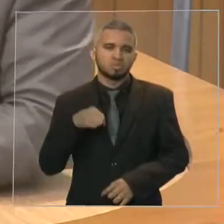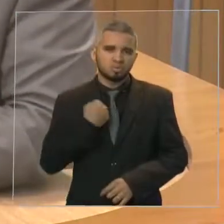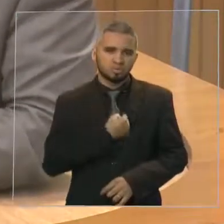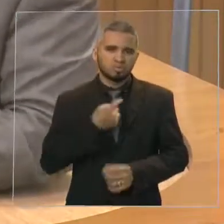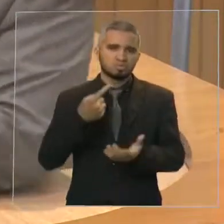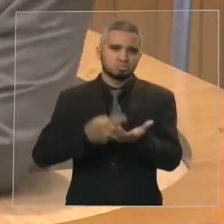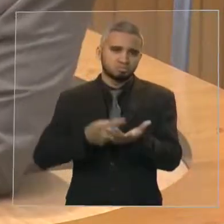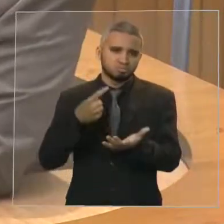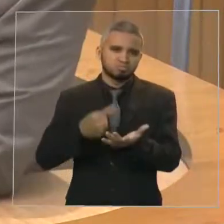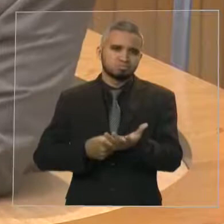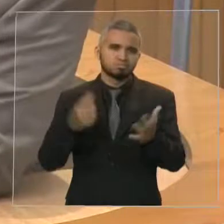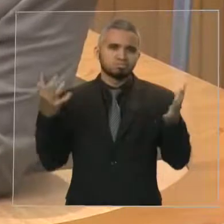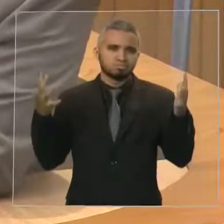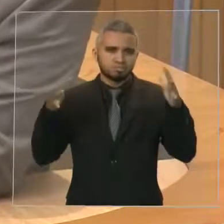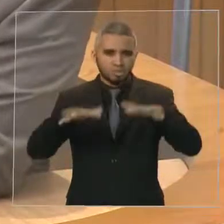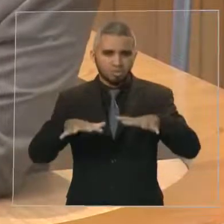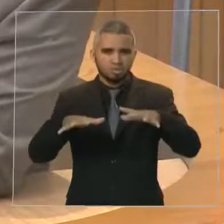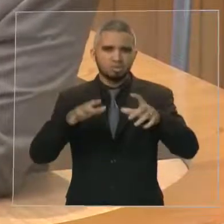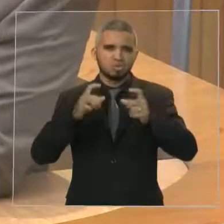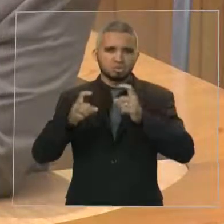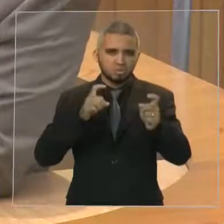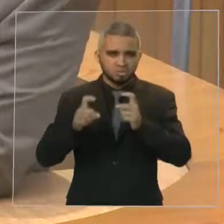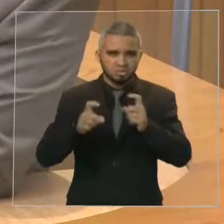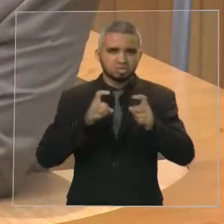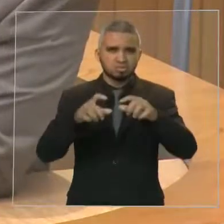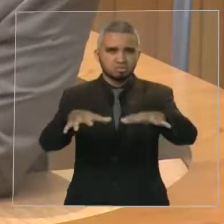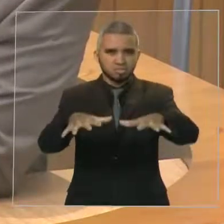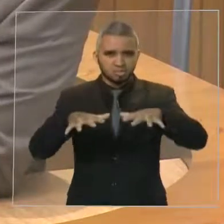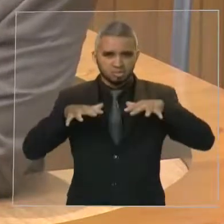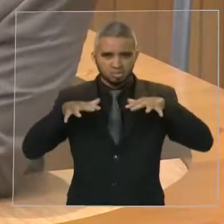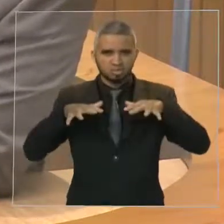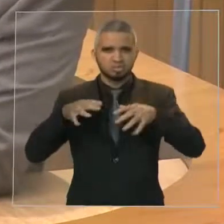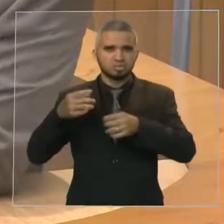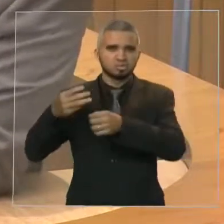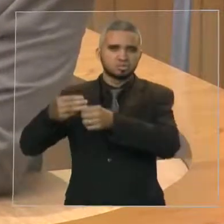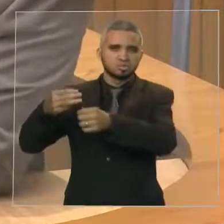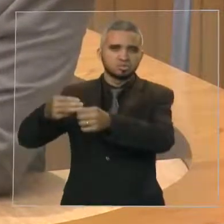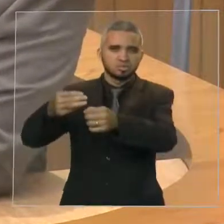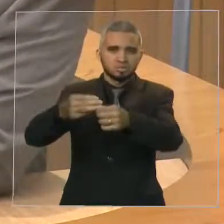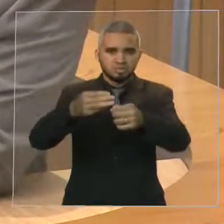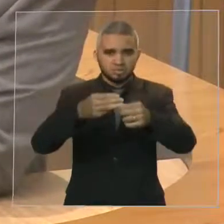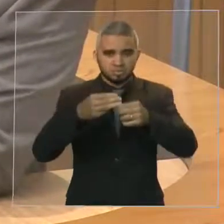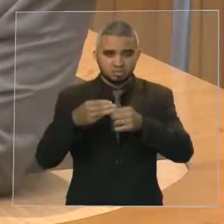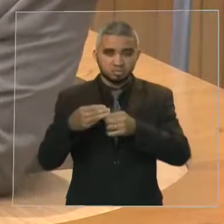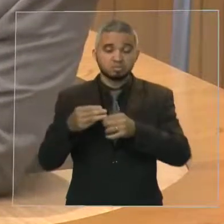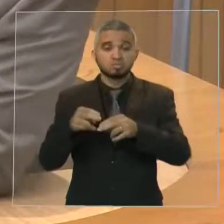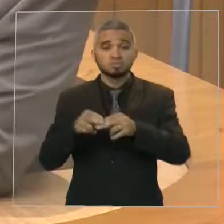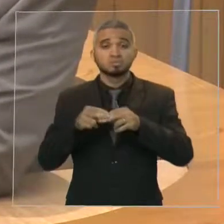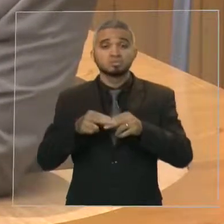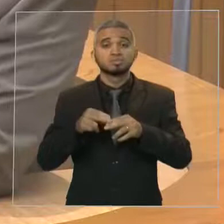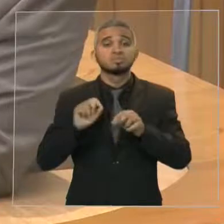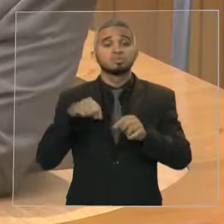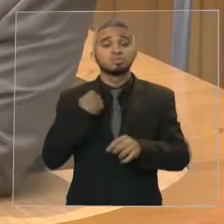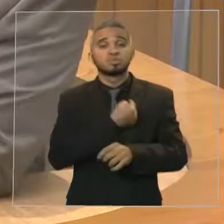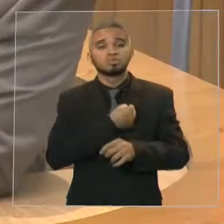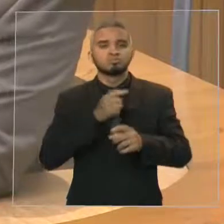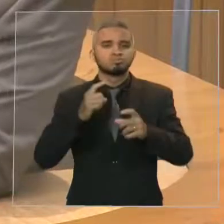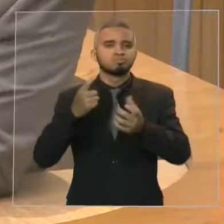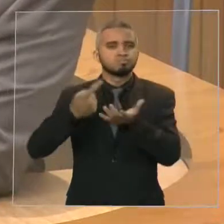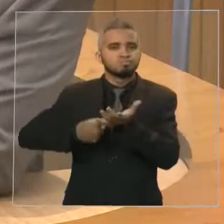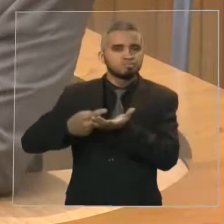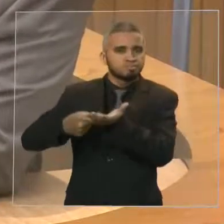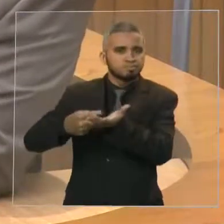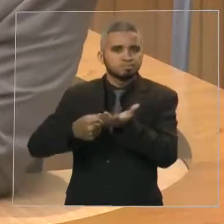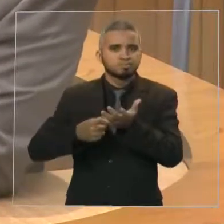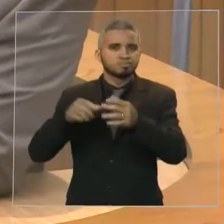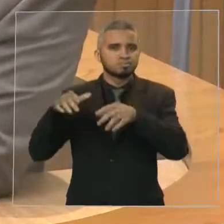diversas audiências nos municípios da Baixada Maranhense. E a principal demanda era que esses diques da Baixada, que